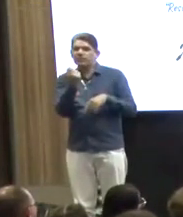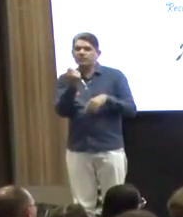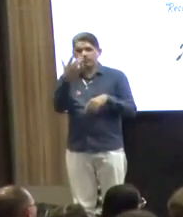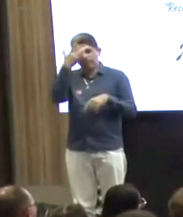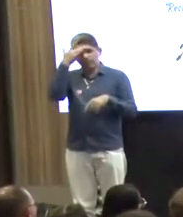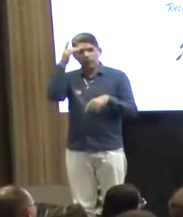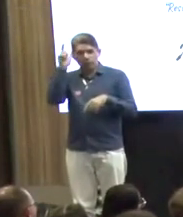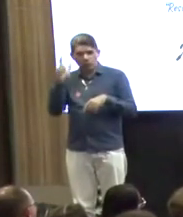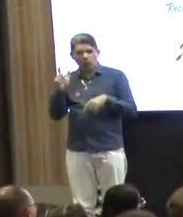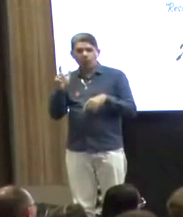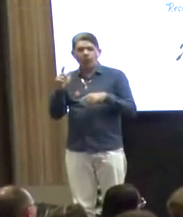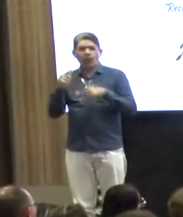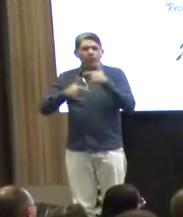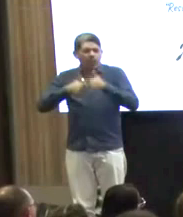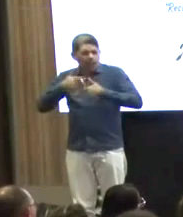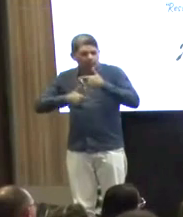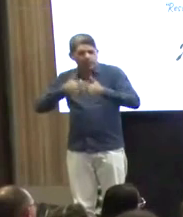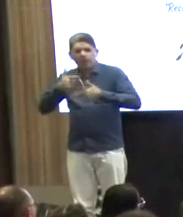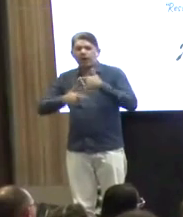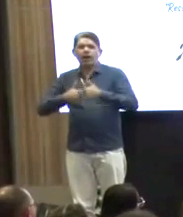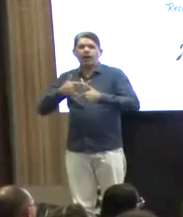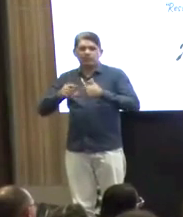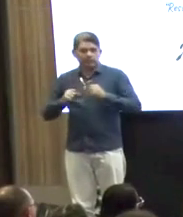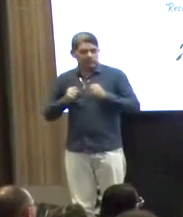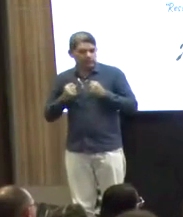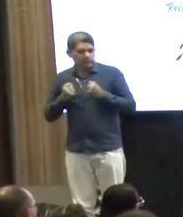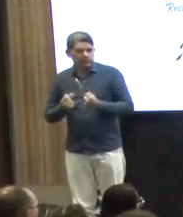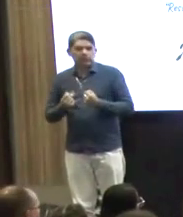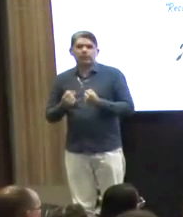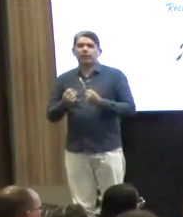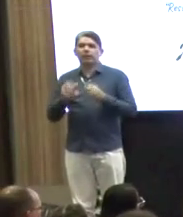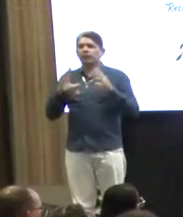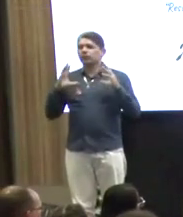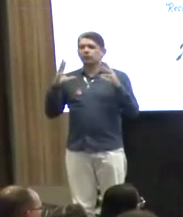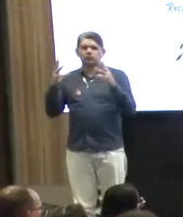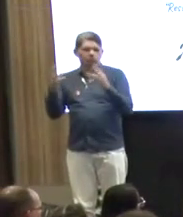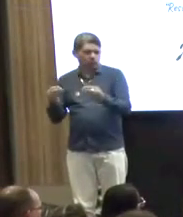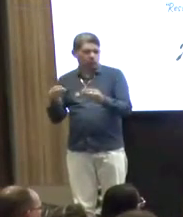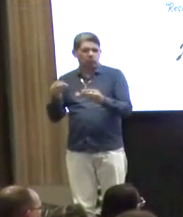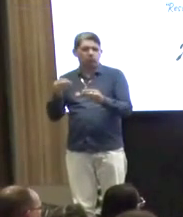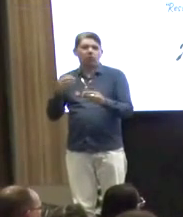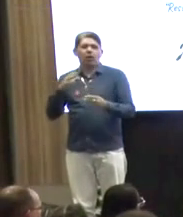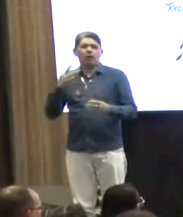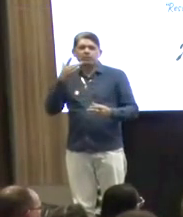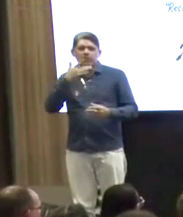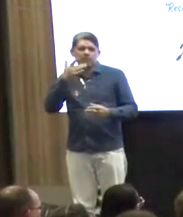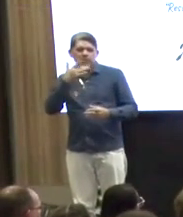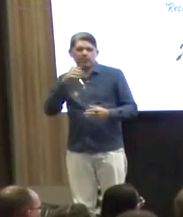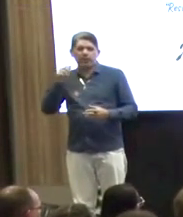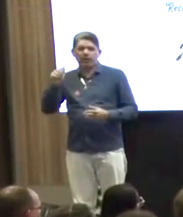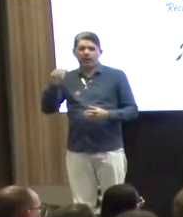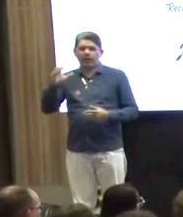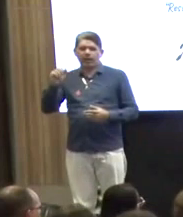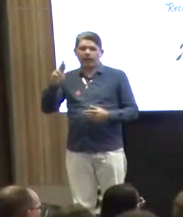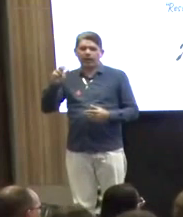esse, um simpósio. E quer me dizer, né, todo mundo gosta de acarajé, né, mas dá um trabalho fazer, né? E congresso é isso aí.